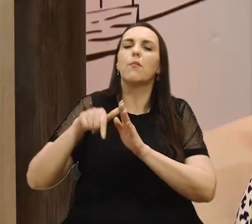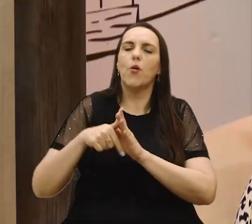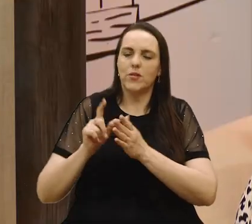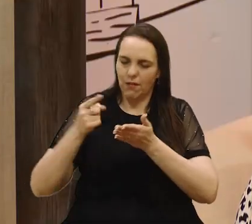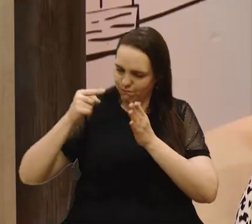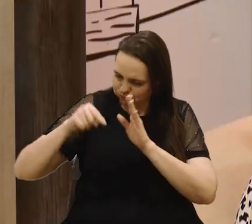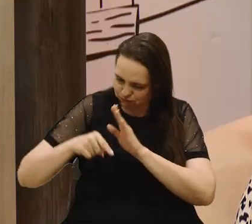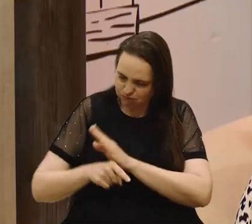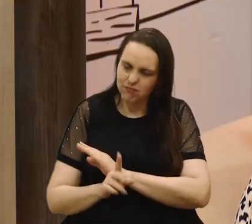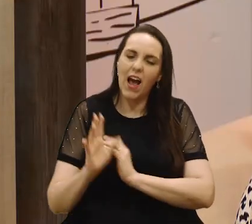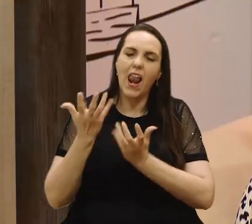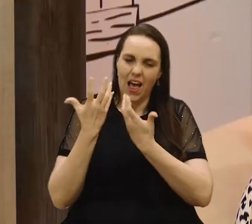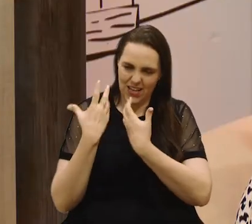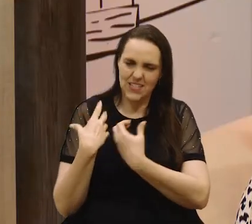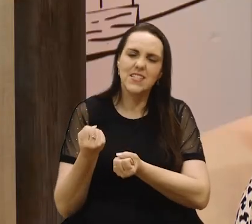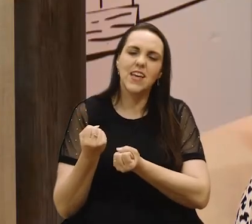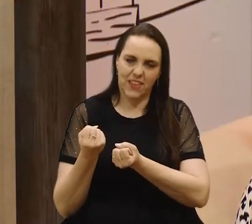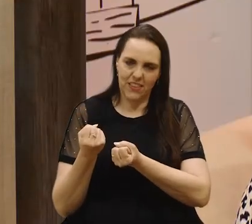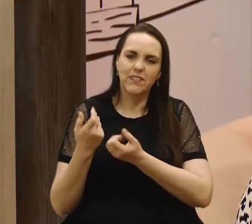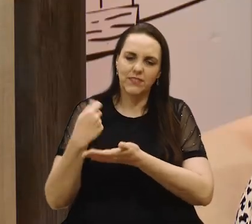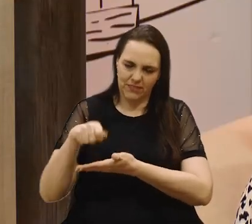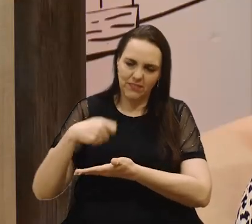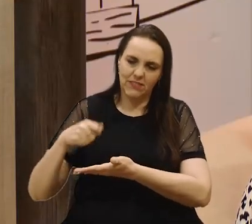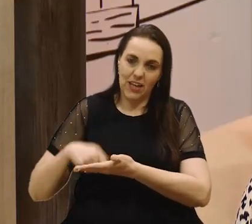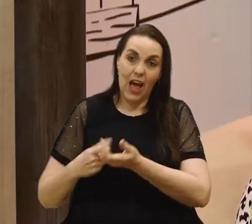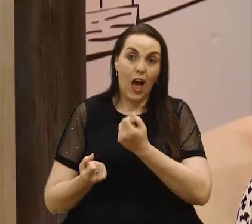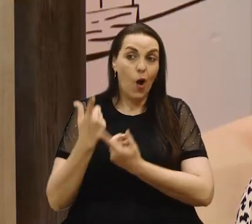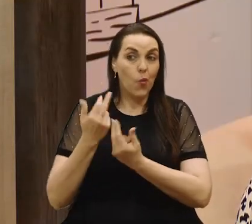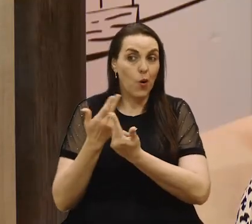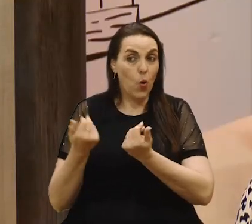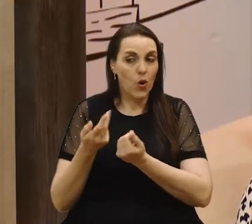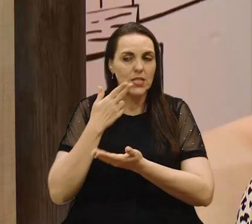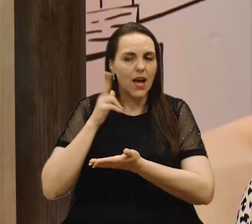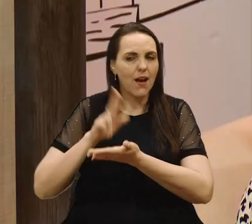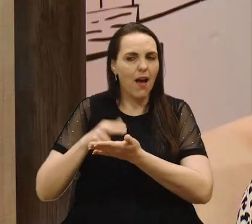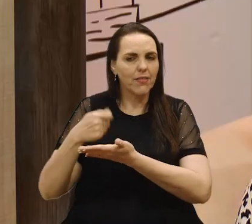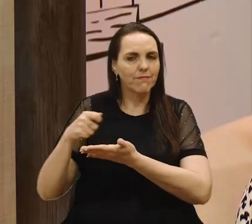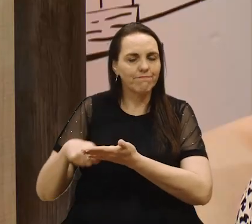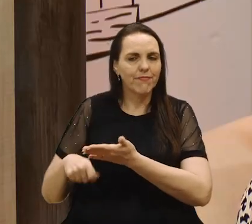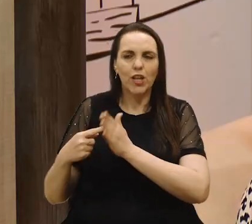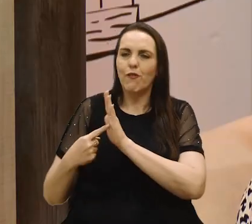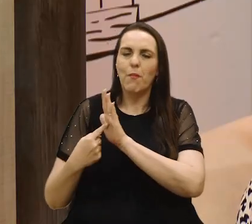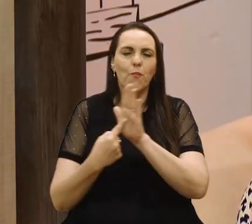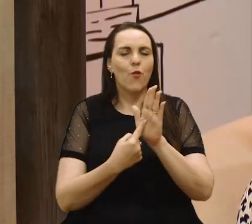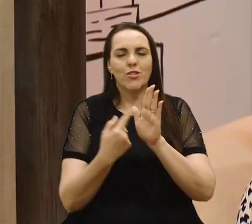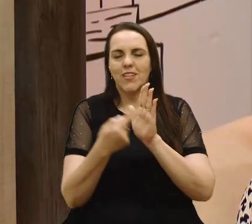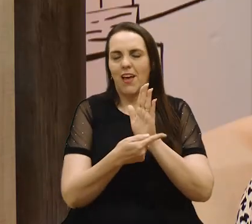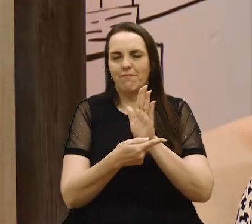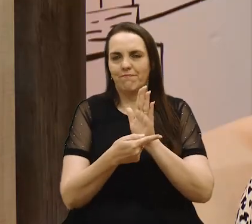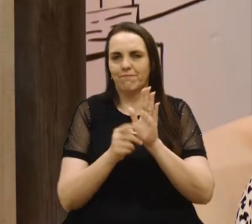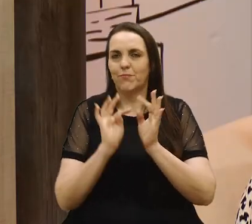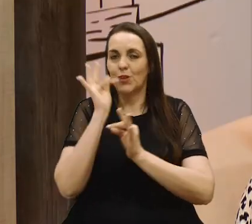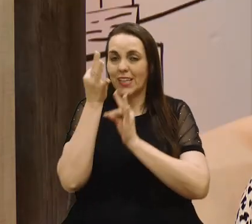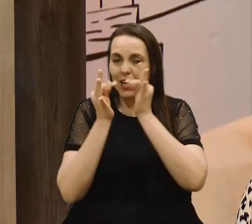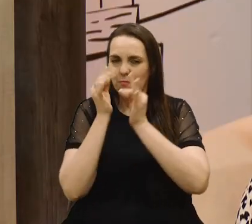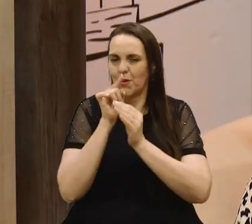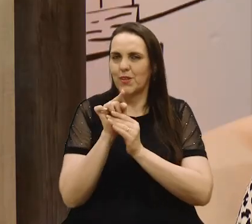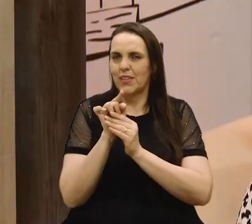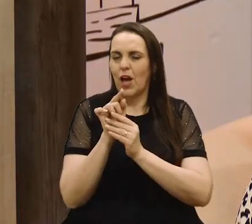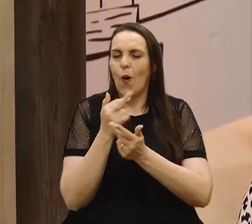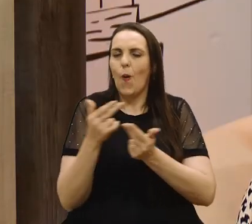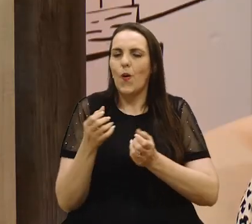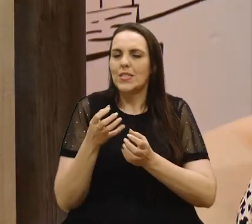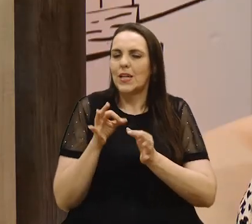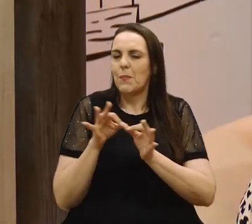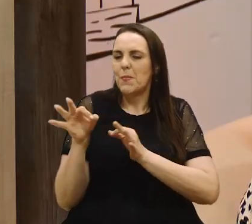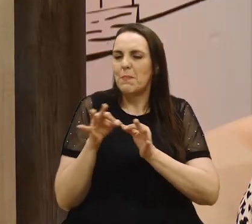ela mergulha, tanto que ela deixa bem claro que algumas coisas que ela vai escrever nessas cartas, ela não vai mostrar para o terapeuta. Porque são coisas que ela